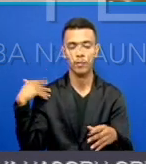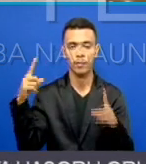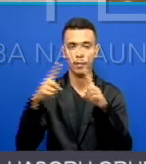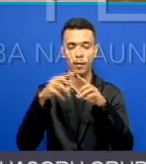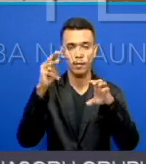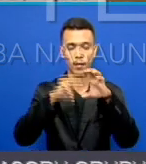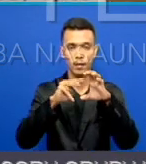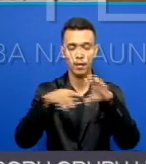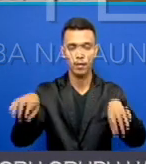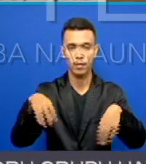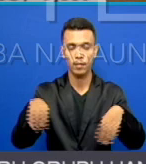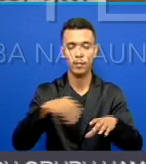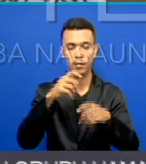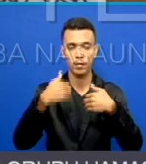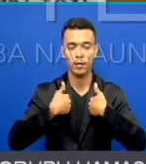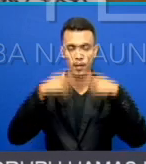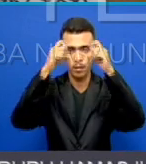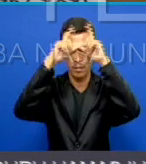a Timor-Leste, incluindo a São Salo.